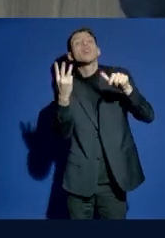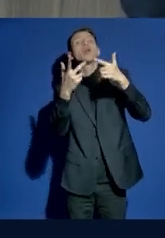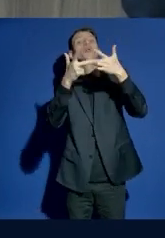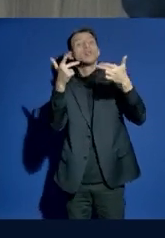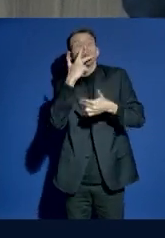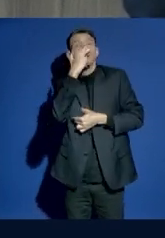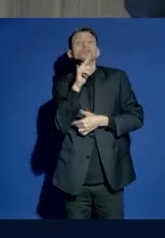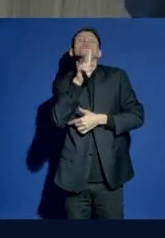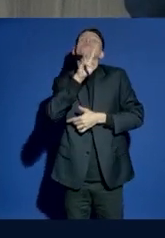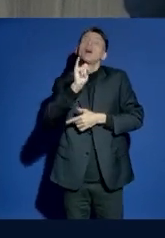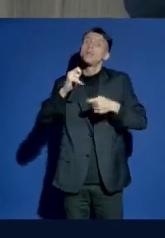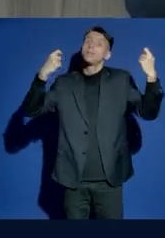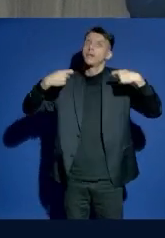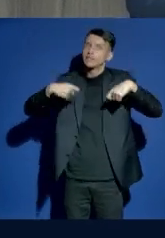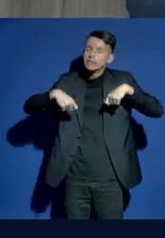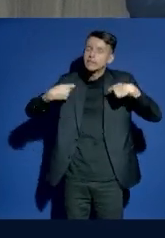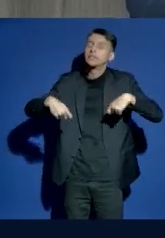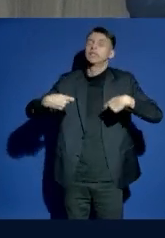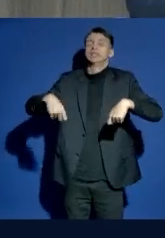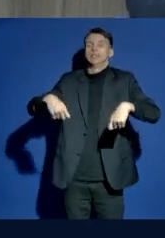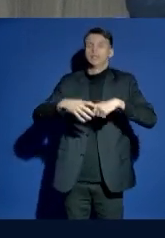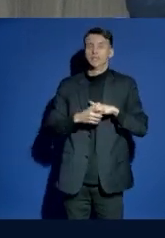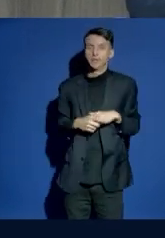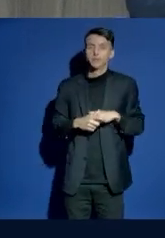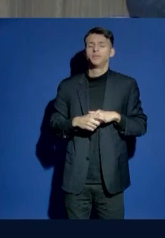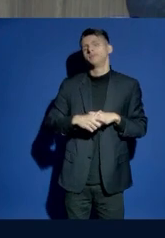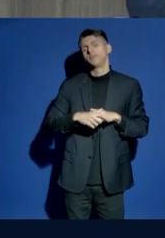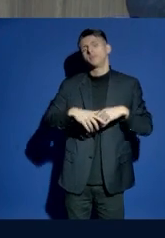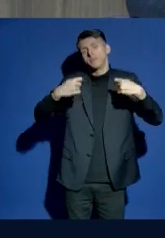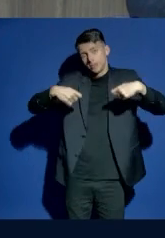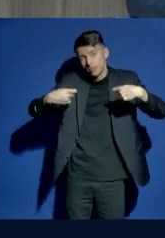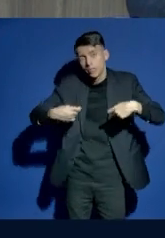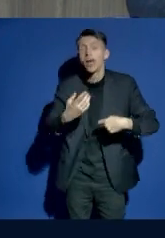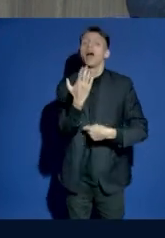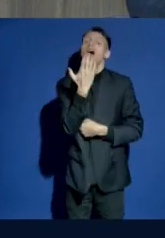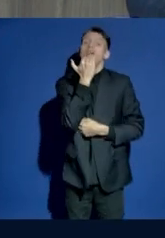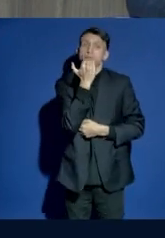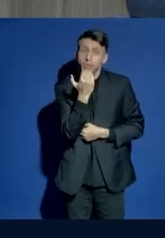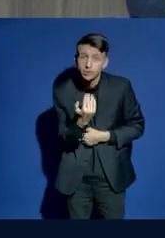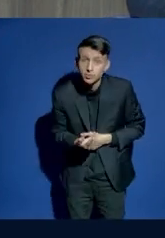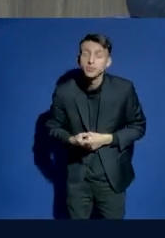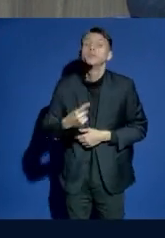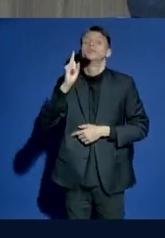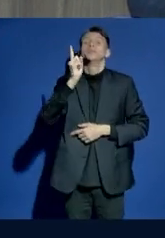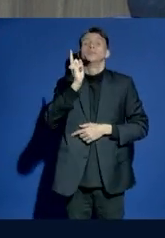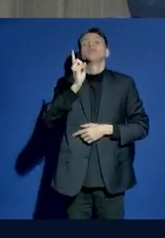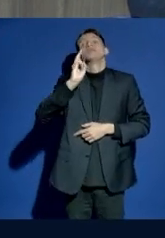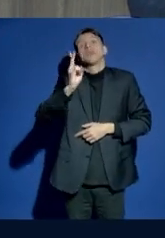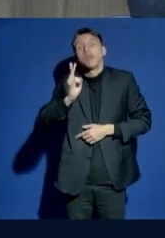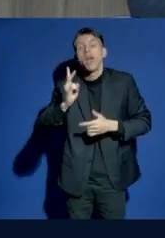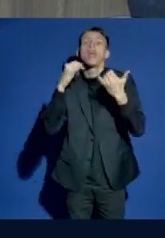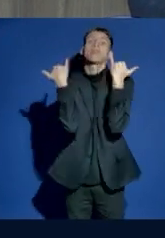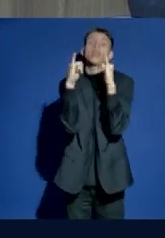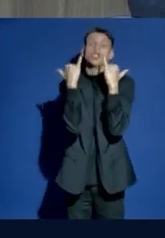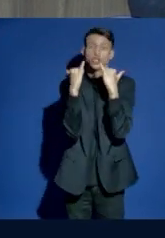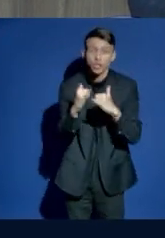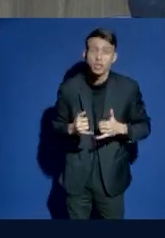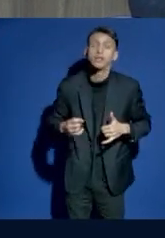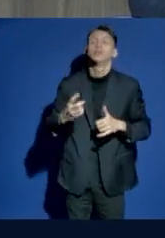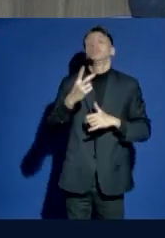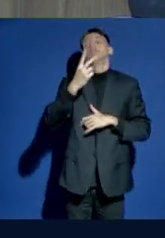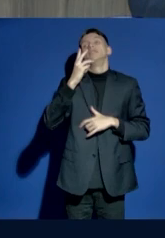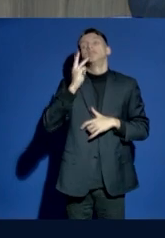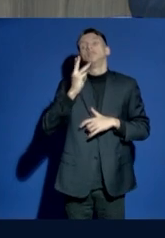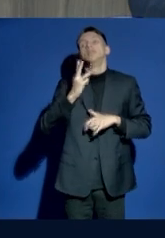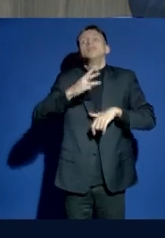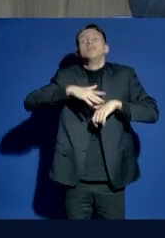que efetivamente vai precisar cada vez mais, né? Nós vamos precisar cada vez mais de alimento, nós vamos precisar cada vez mais de energia e nós vamos ter cada